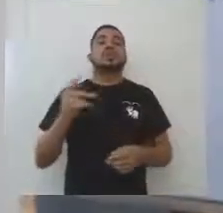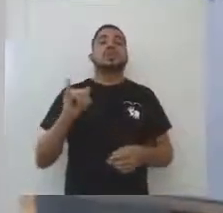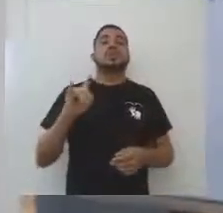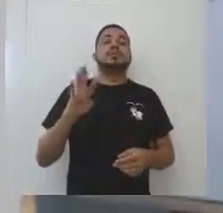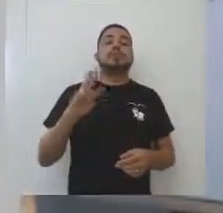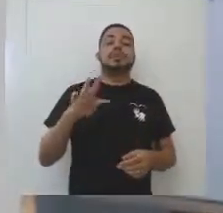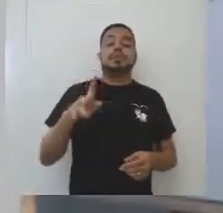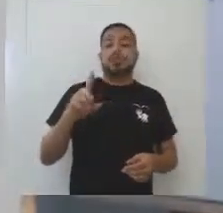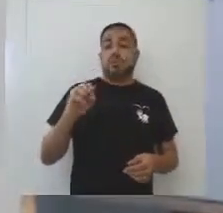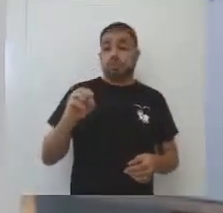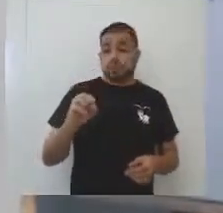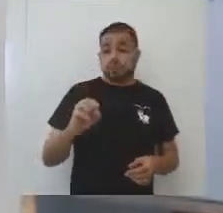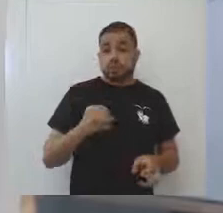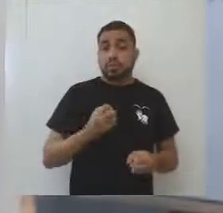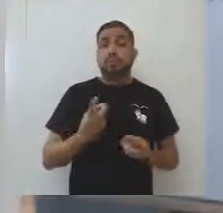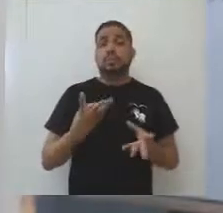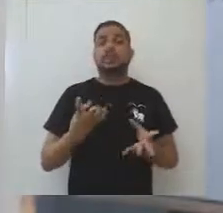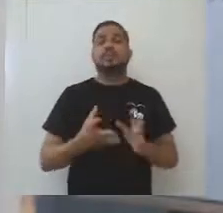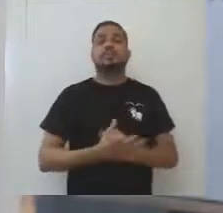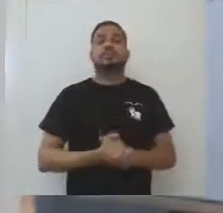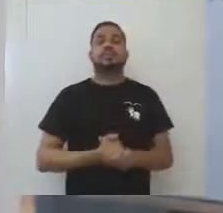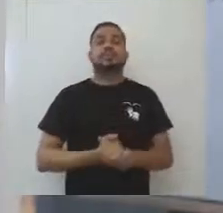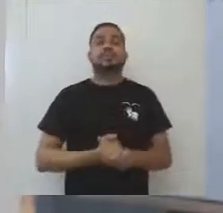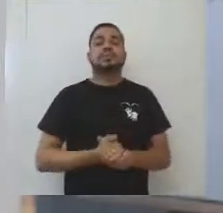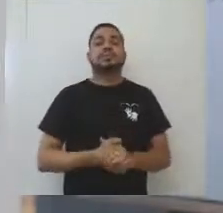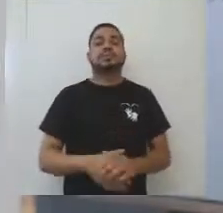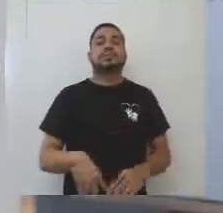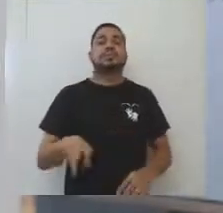para mim. Quantas possibilidades dele ser híbrido?